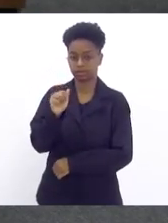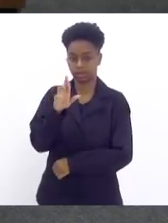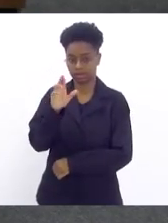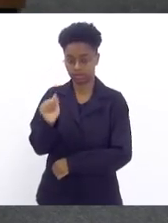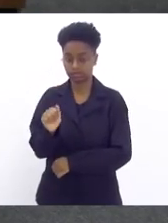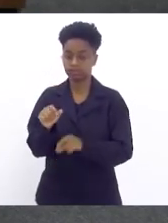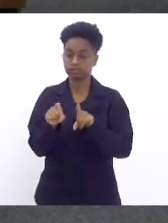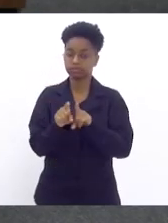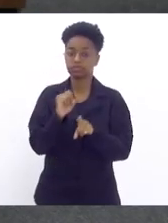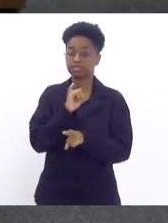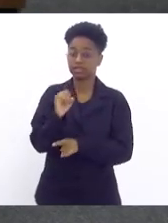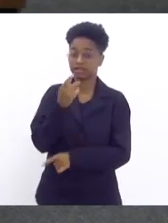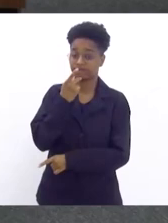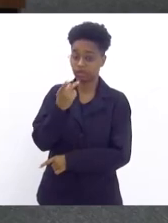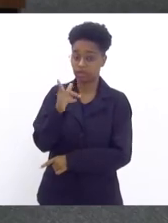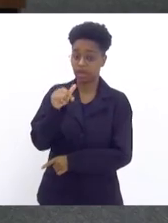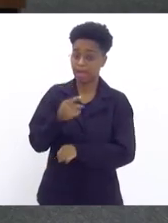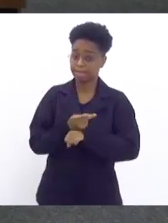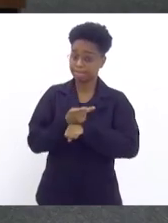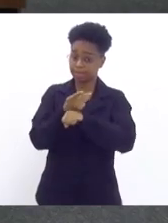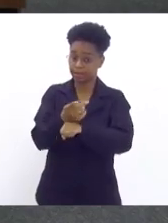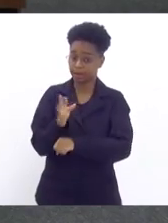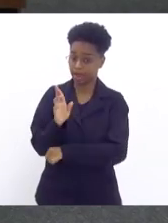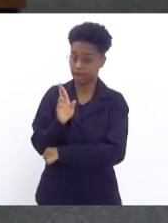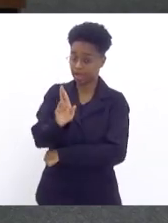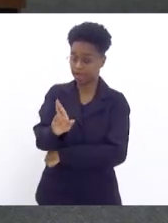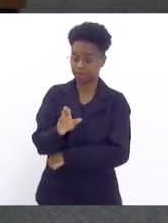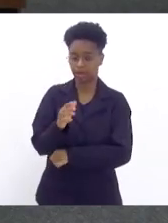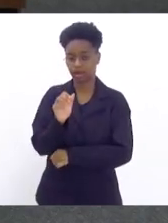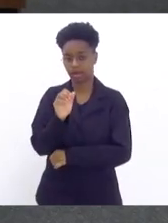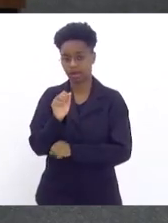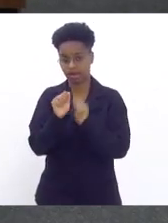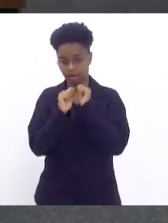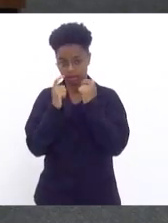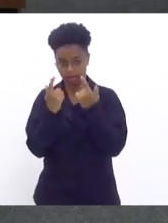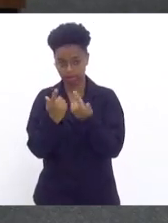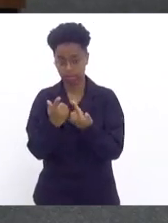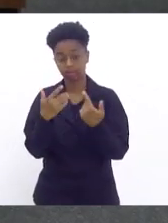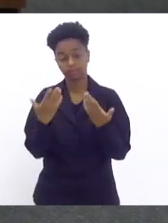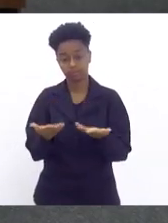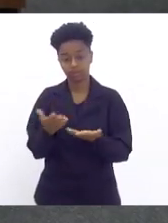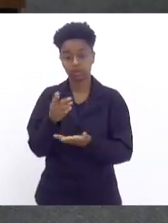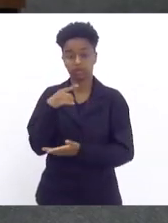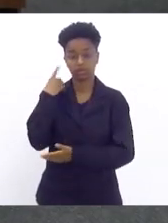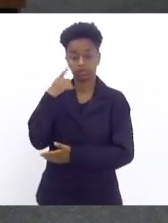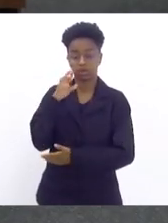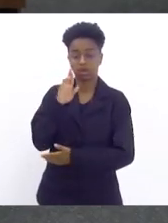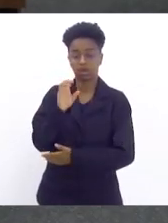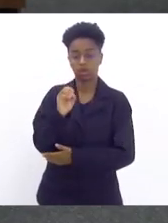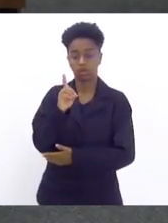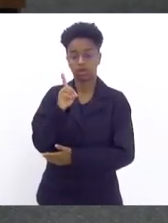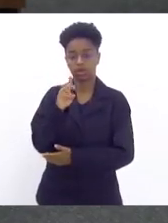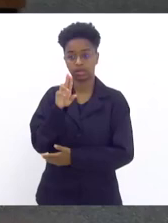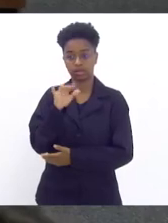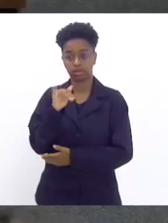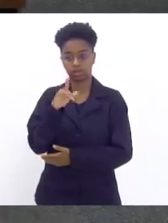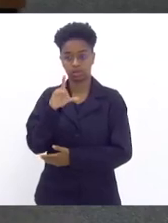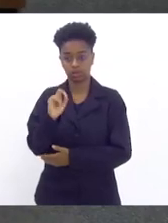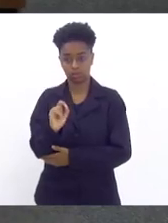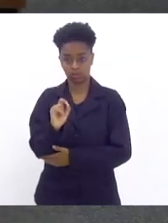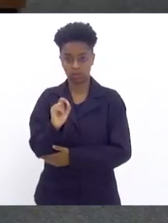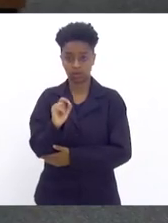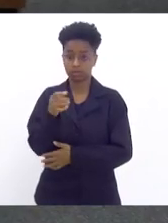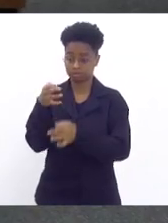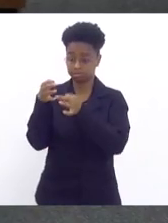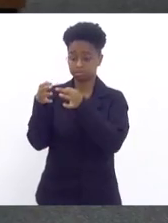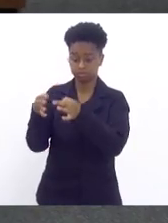foi dito que era um prêmio em nome da alerj então o deputado Rodrigo Amorim ele está absolutamente